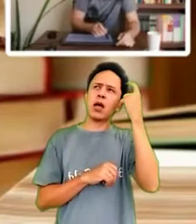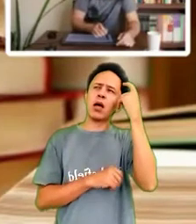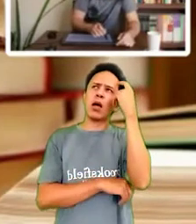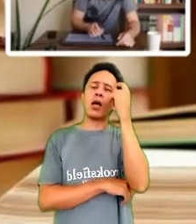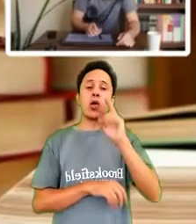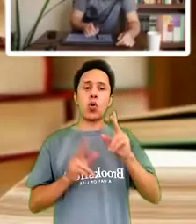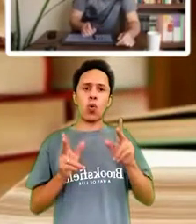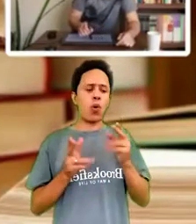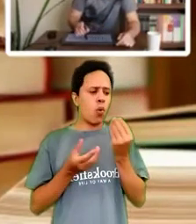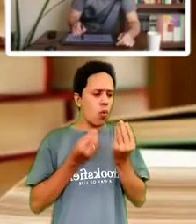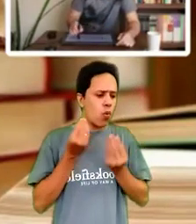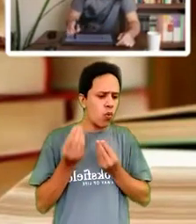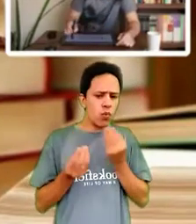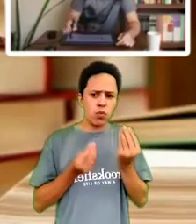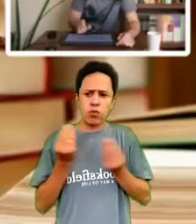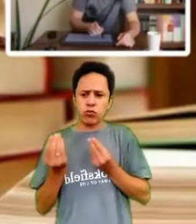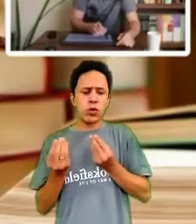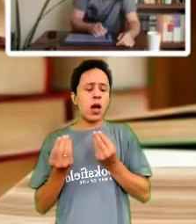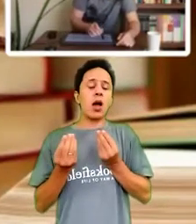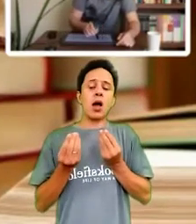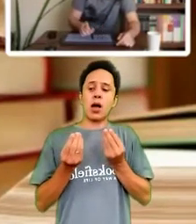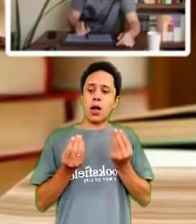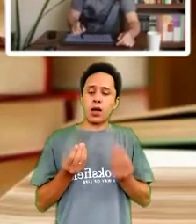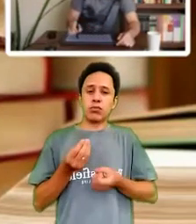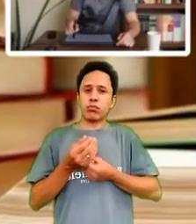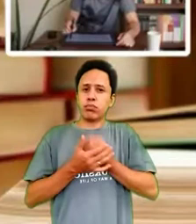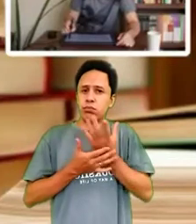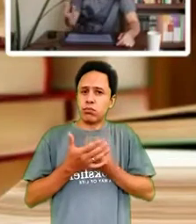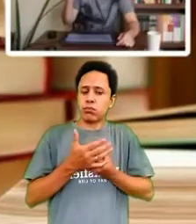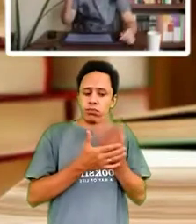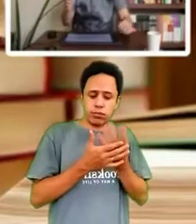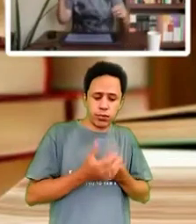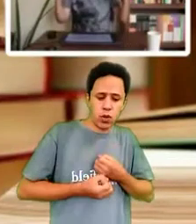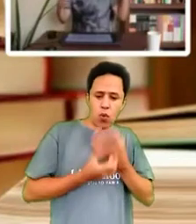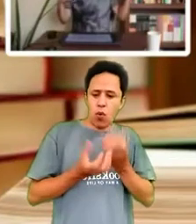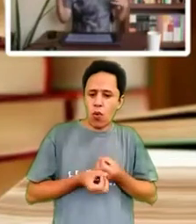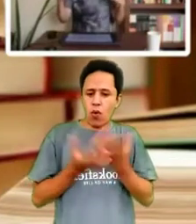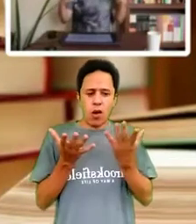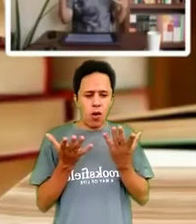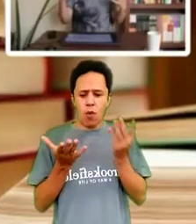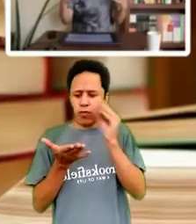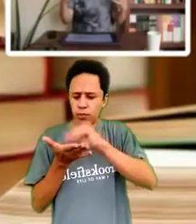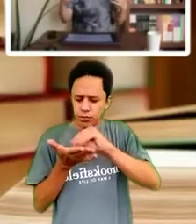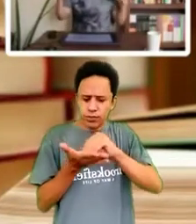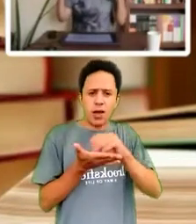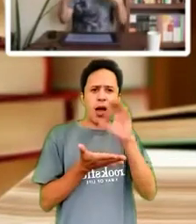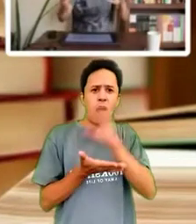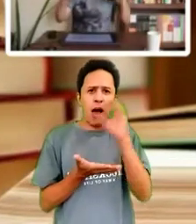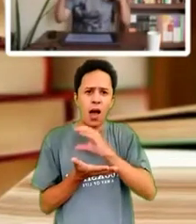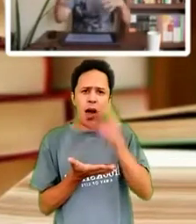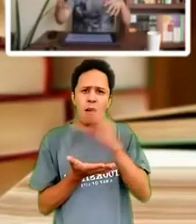aqui na parte de cima, do tanto que as construções são colocadas de uma